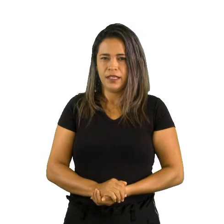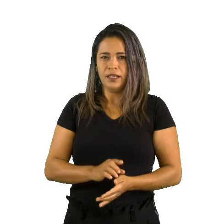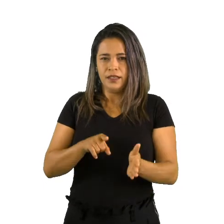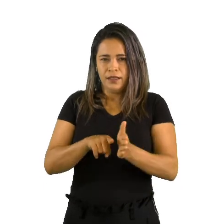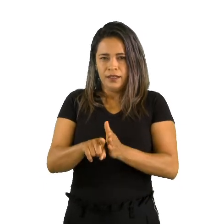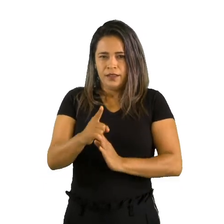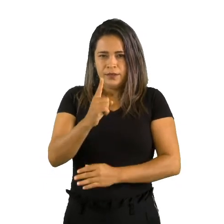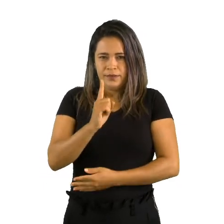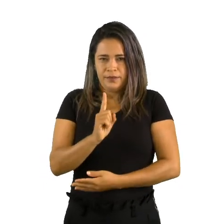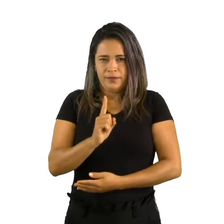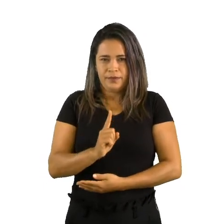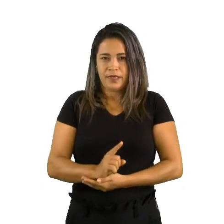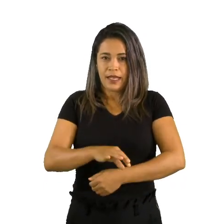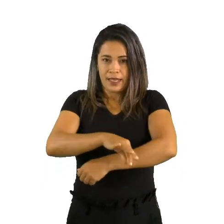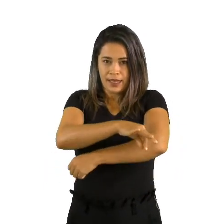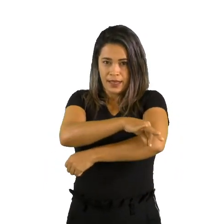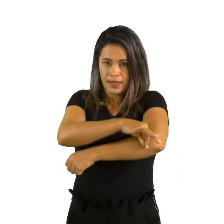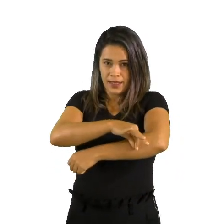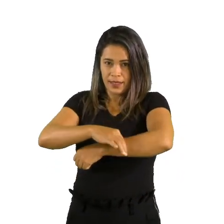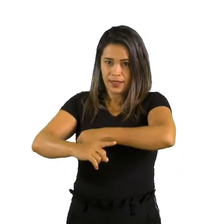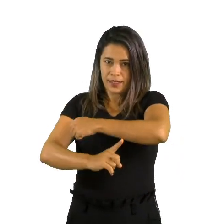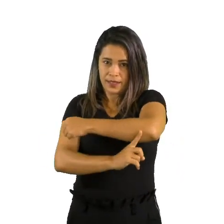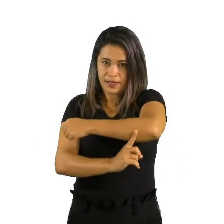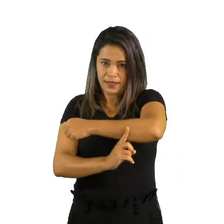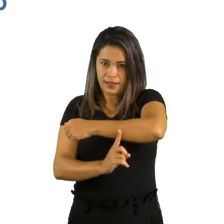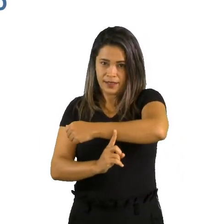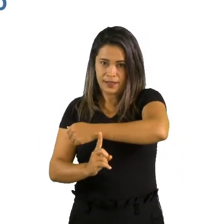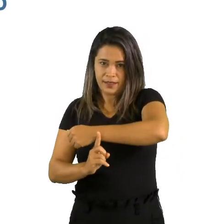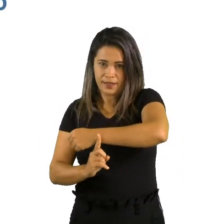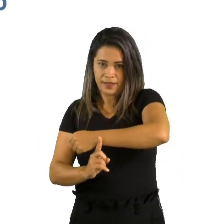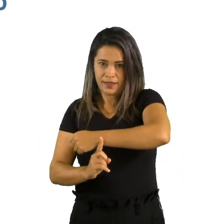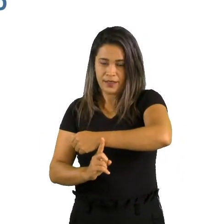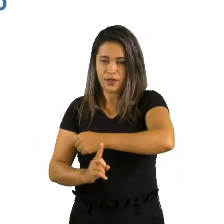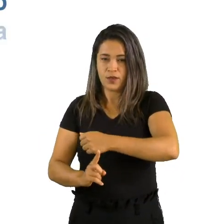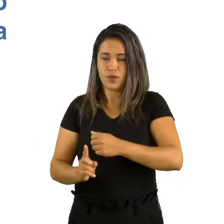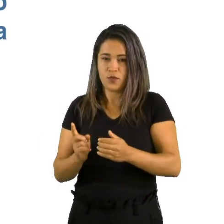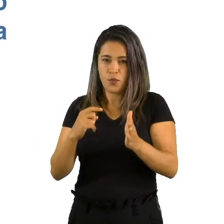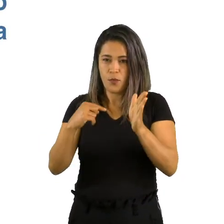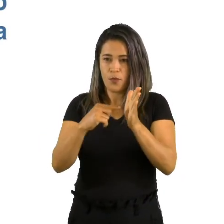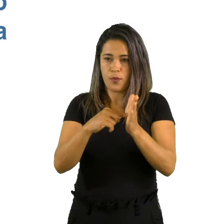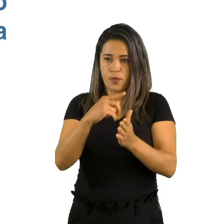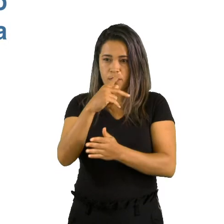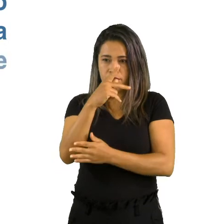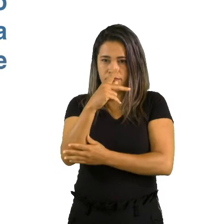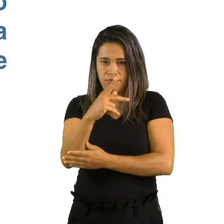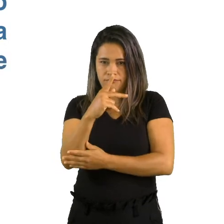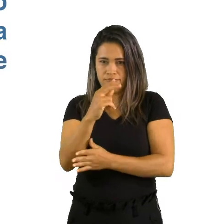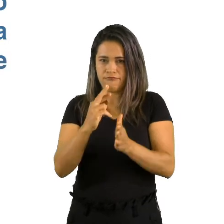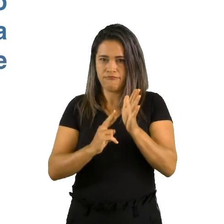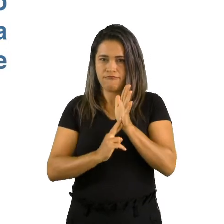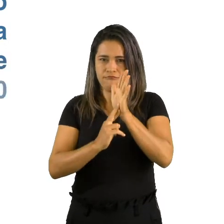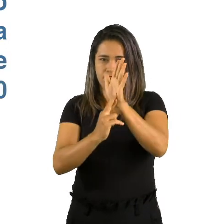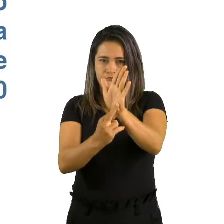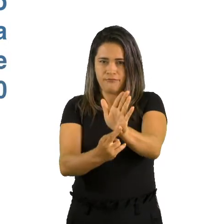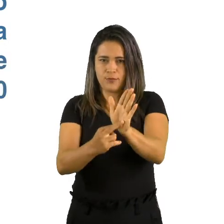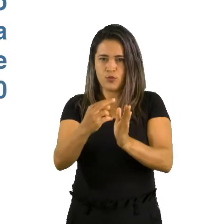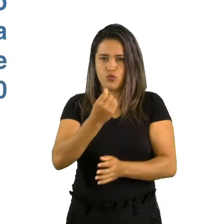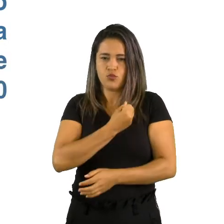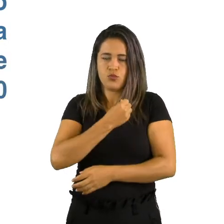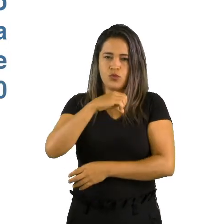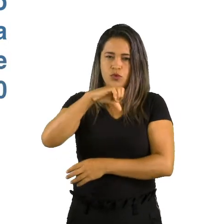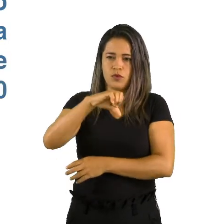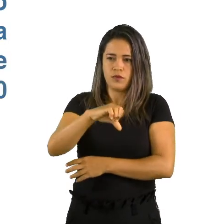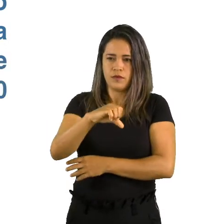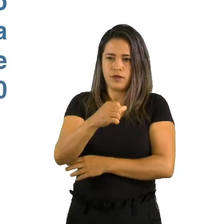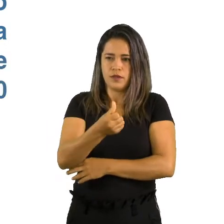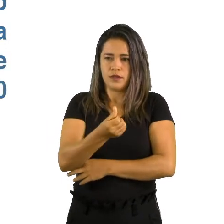Questão 1. Na reta numérica a seguir, o ponto P representa o número 960